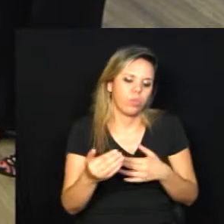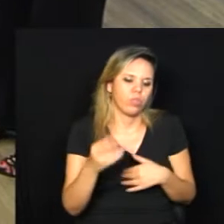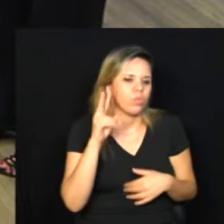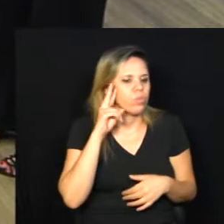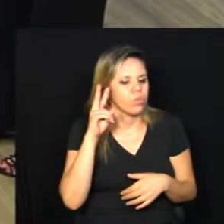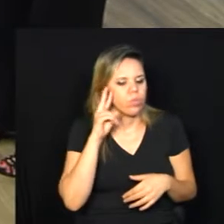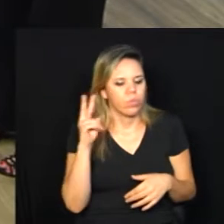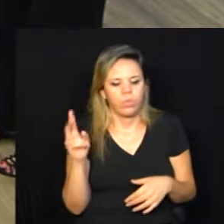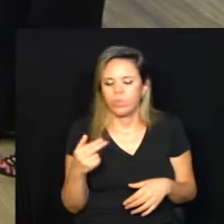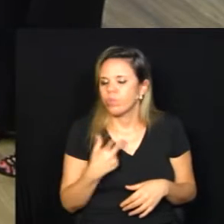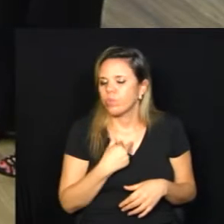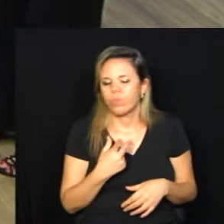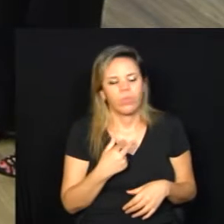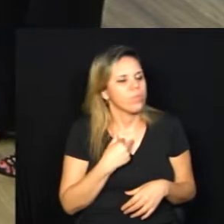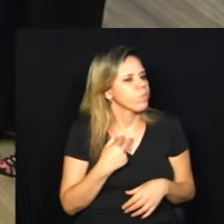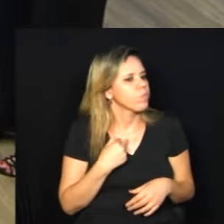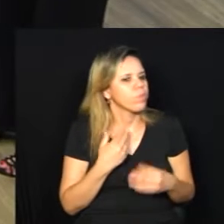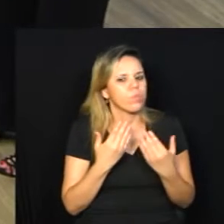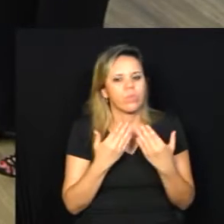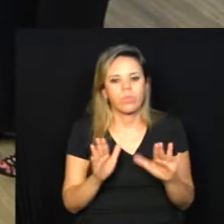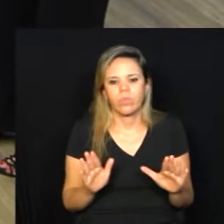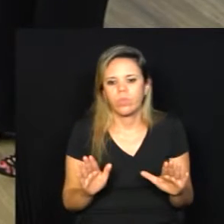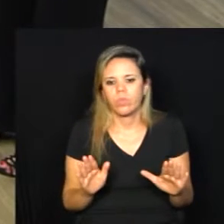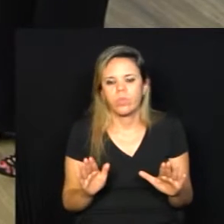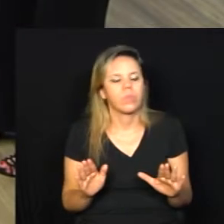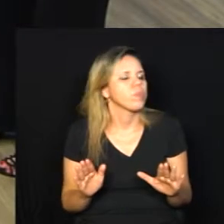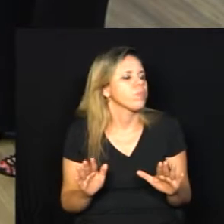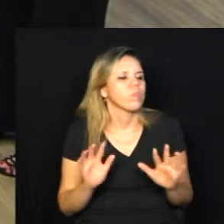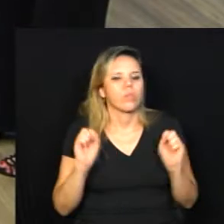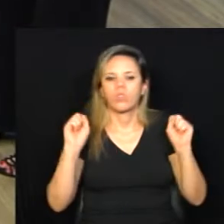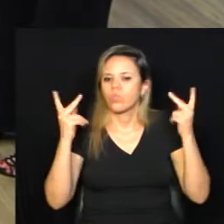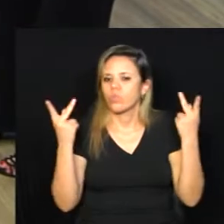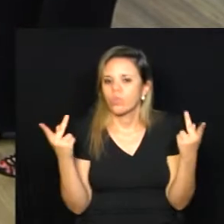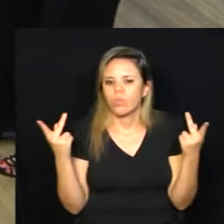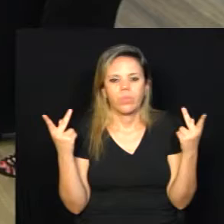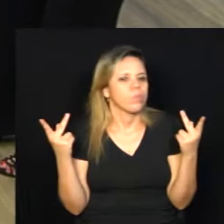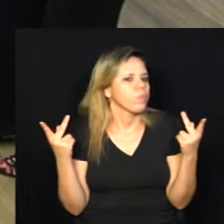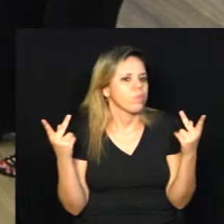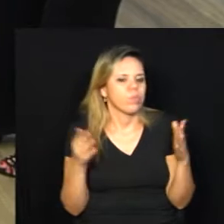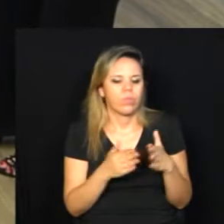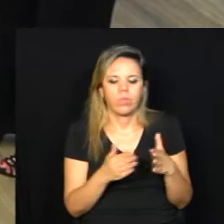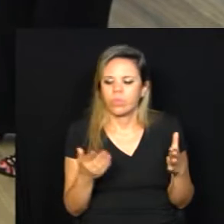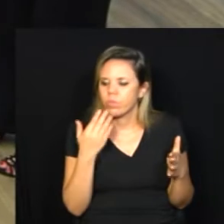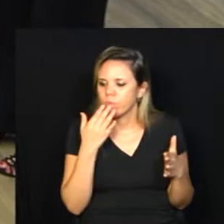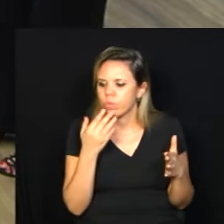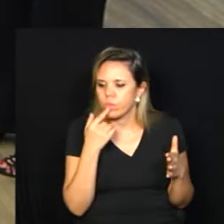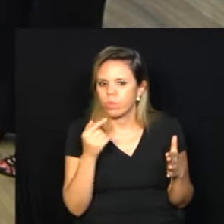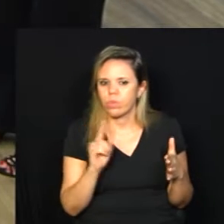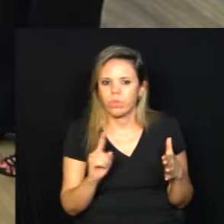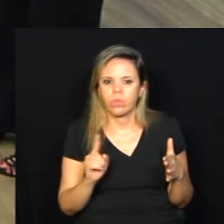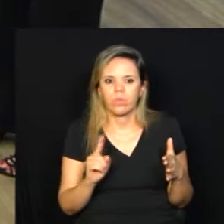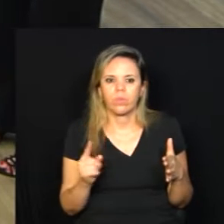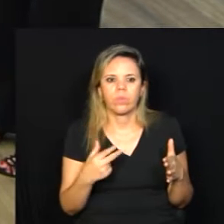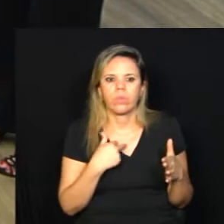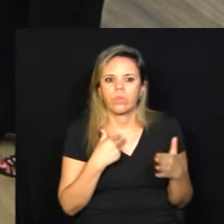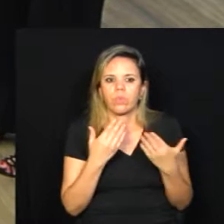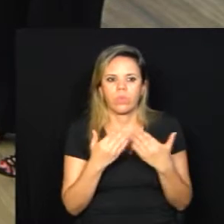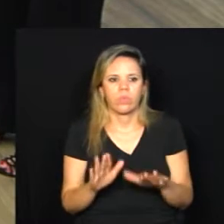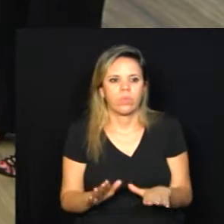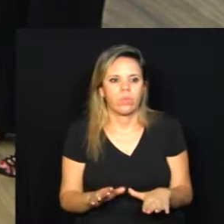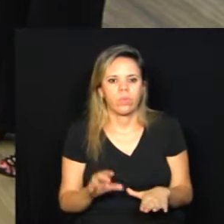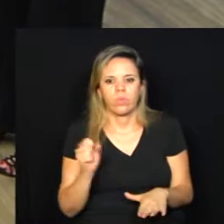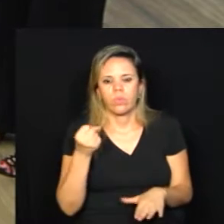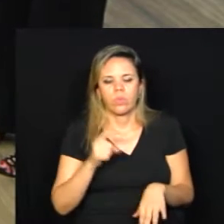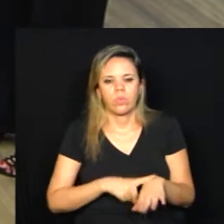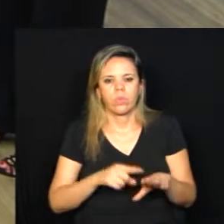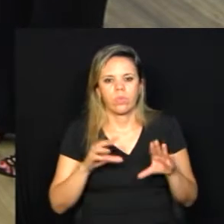segunda-feira não poderão abrir, inclusive os shopping centers na fase vermelha não podem abrir a partir das 8